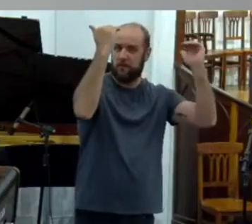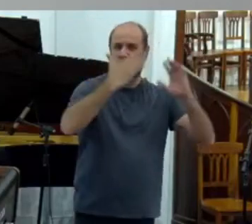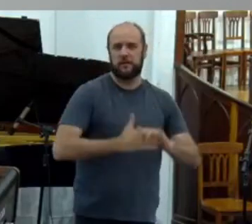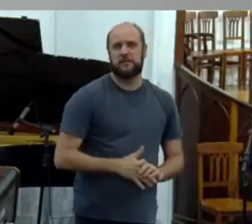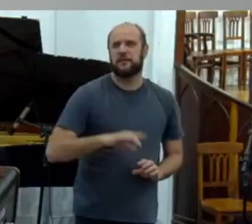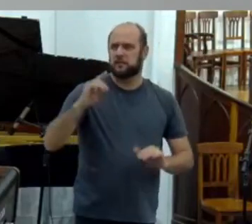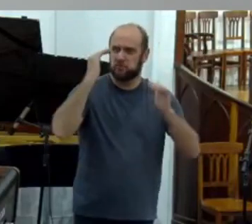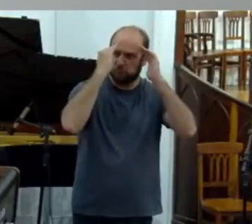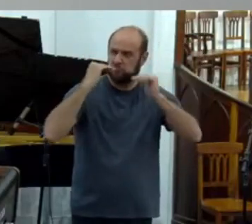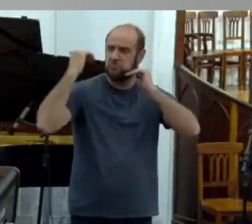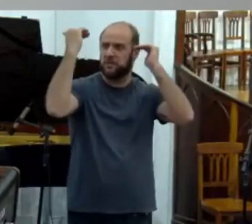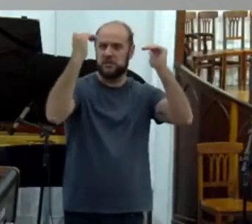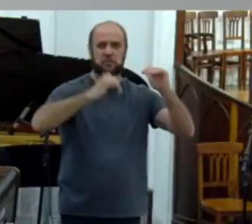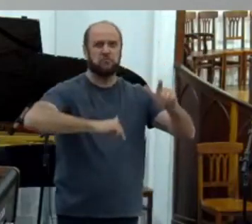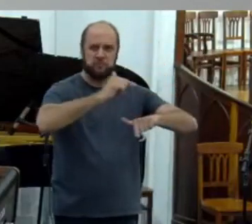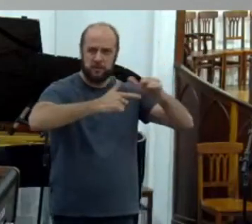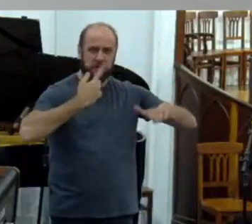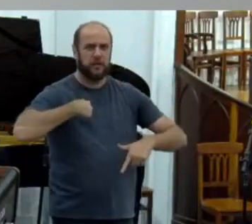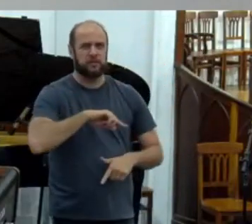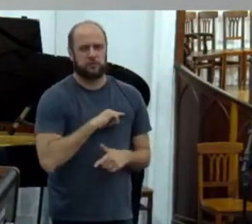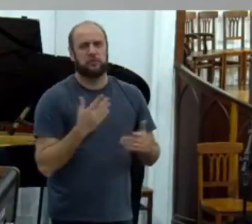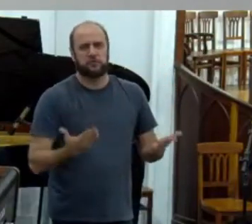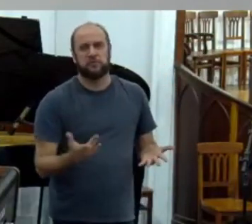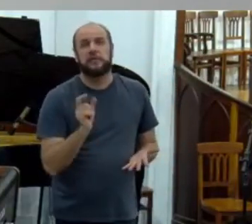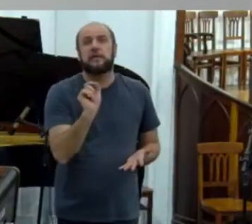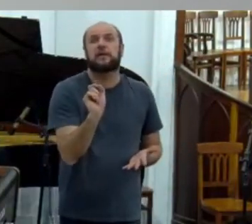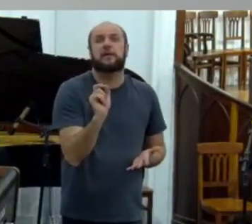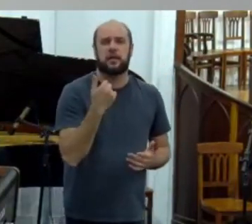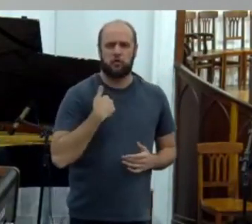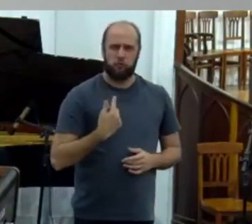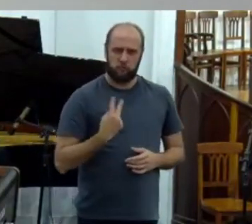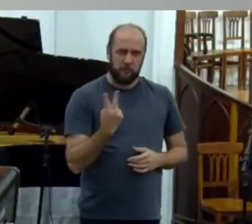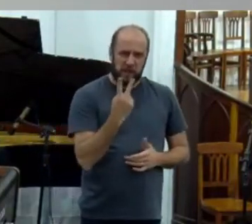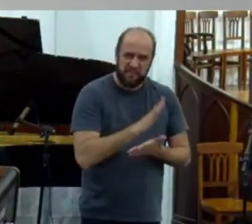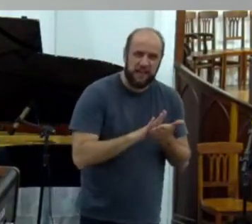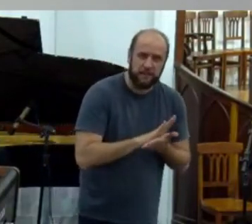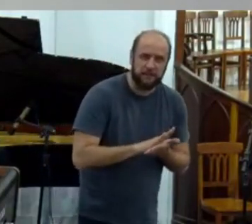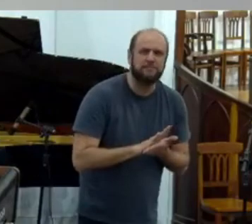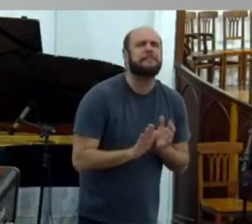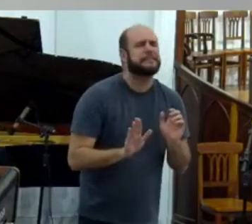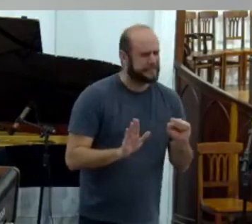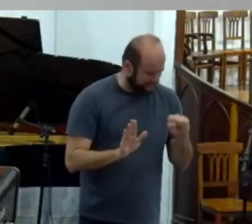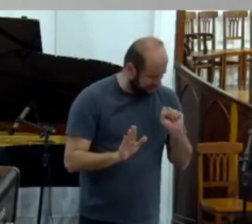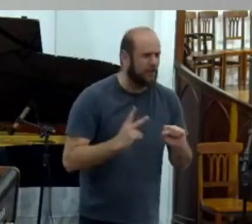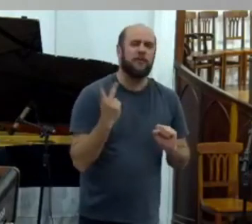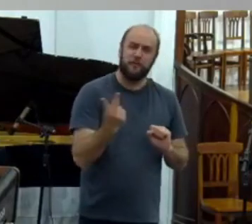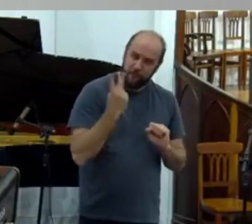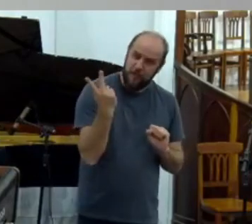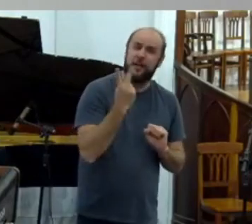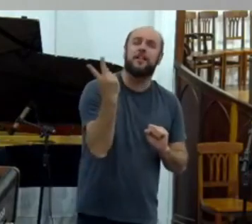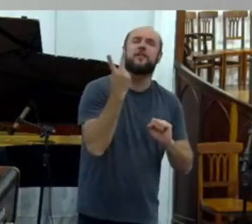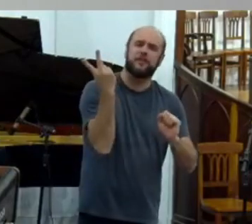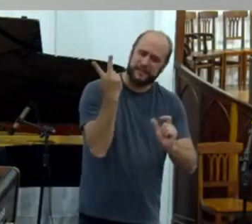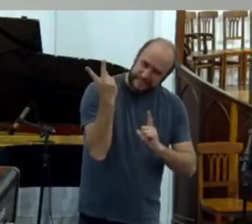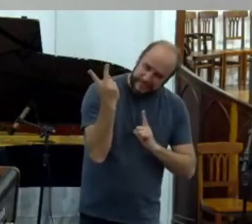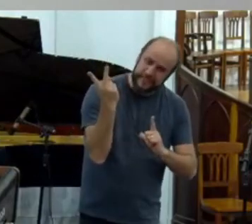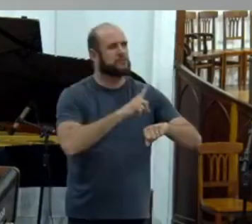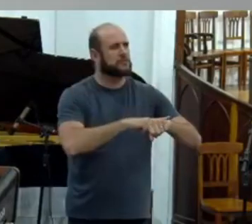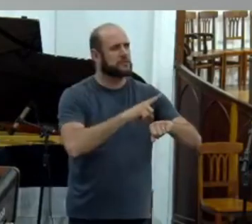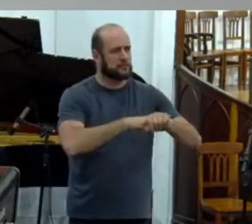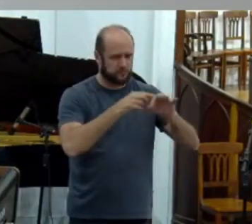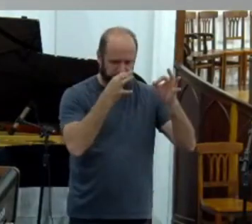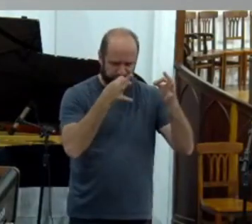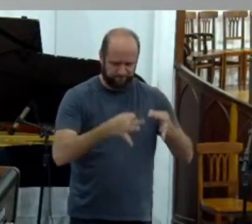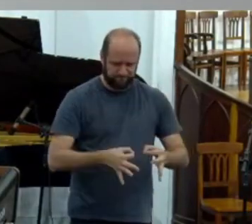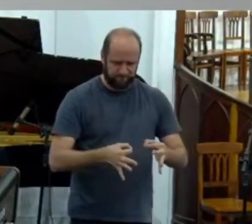Deus é soberano sobre os nossos atos, então significa que o que eu faço não tem valor? Tem muito valor, justamente porque